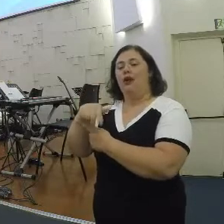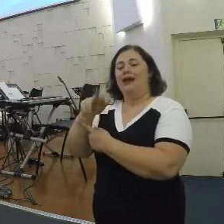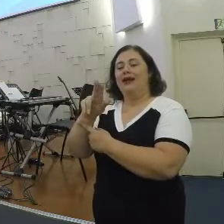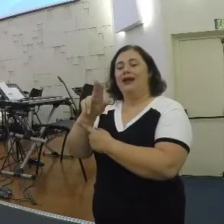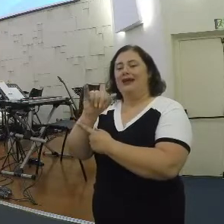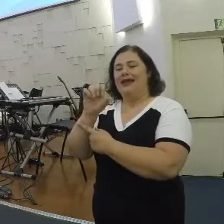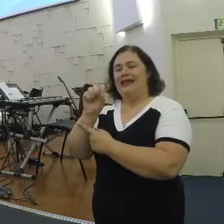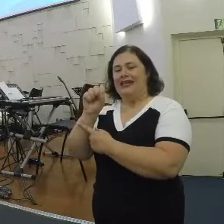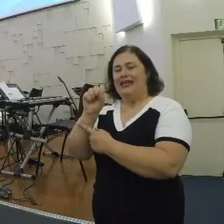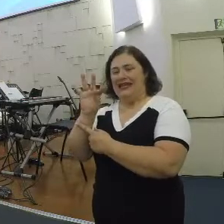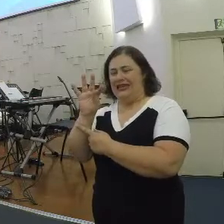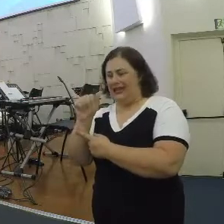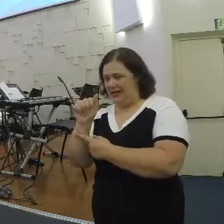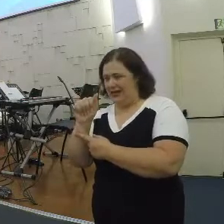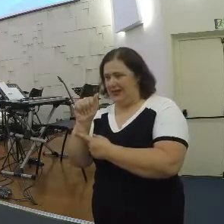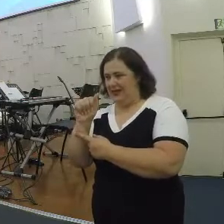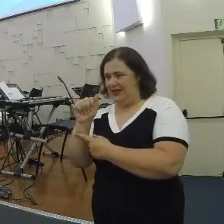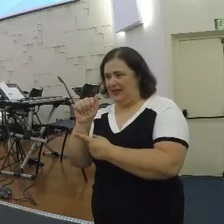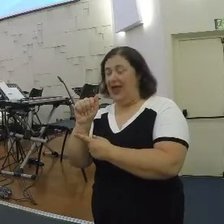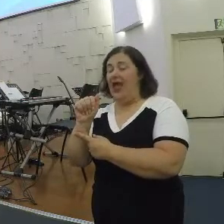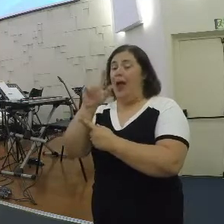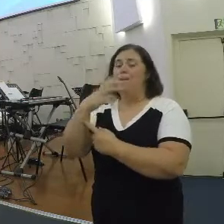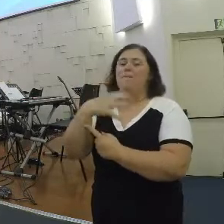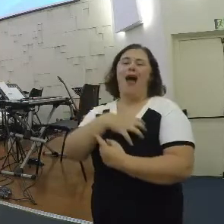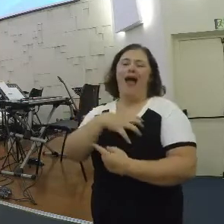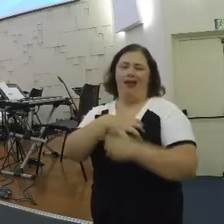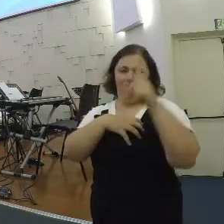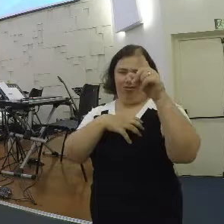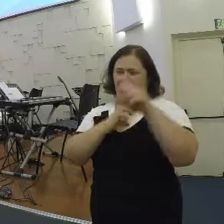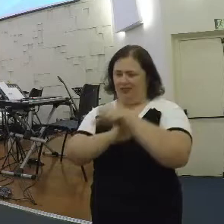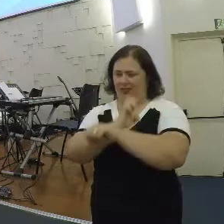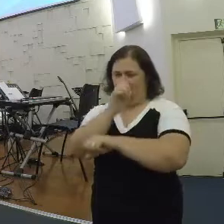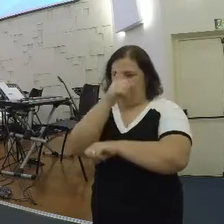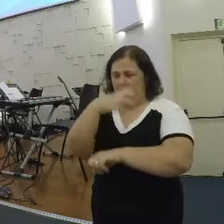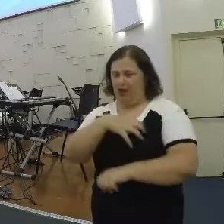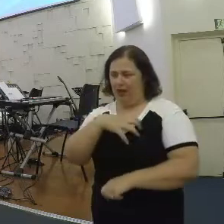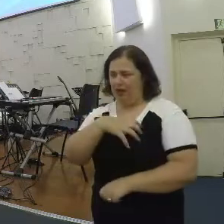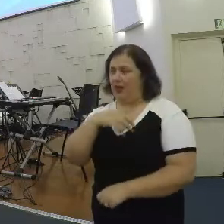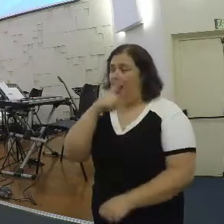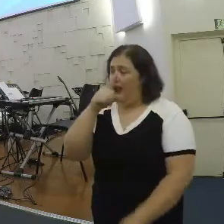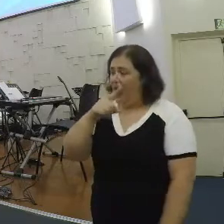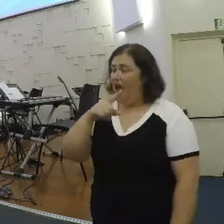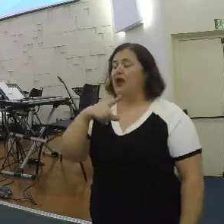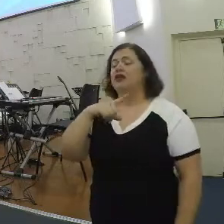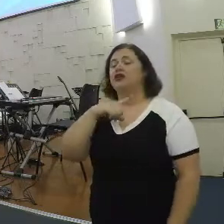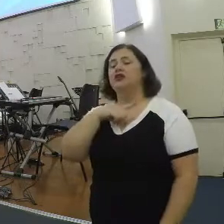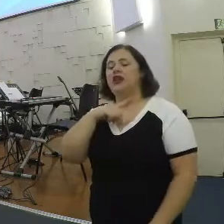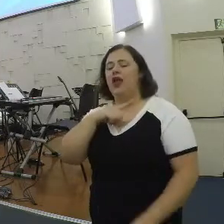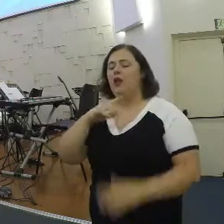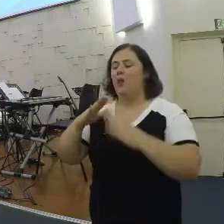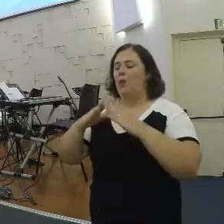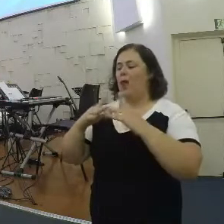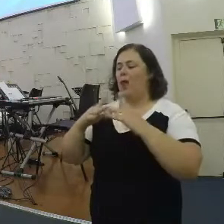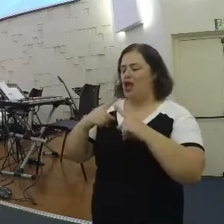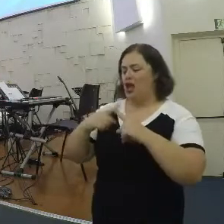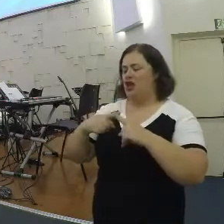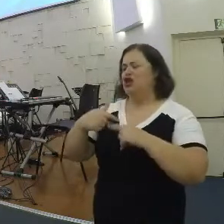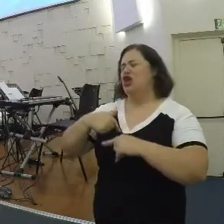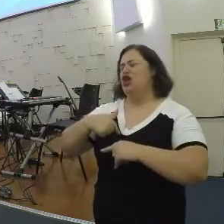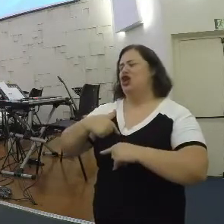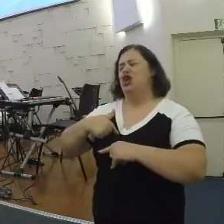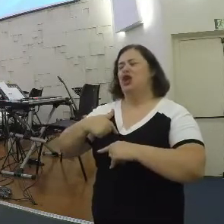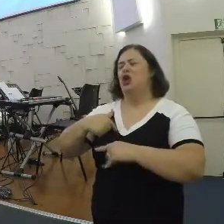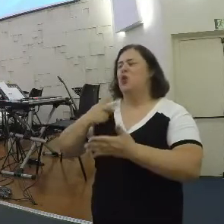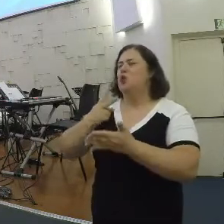igreja batista, e ele morava pertinho da segunda igreja. E ele disse que ele ia todo